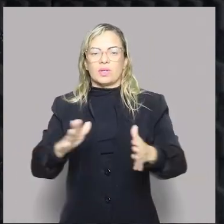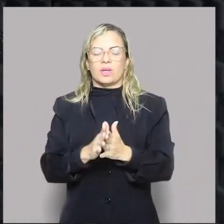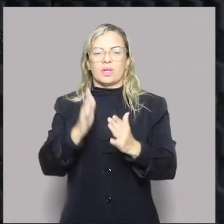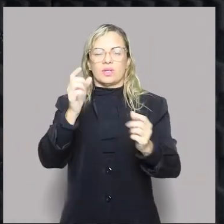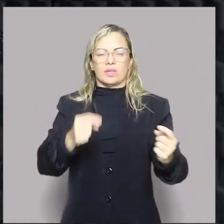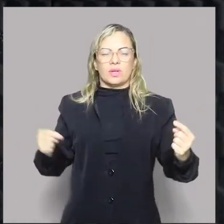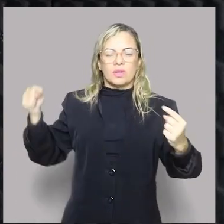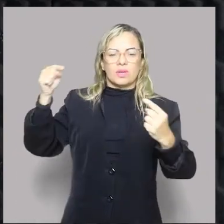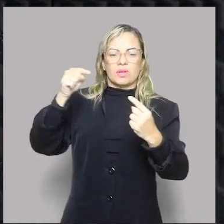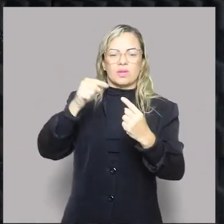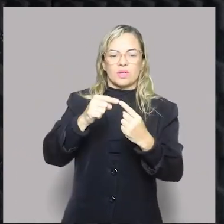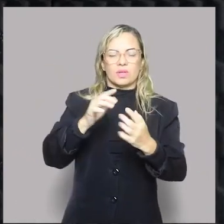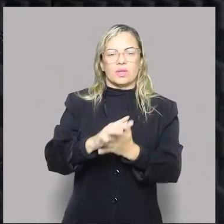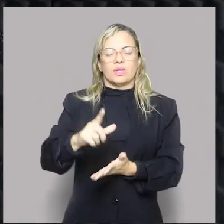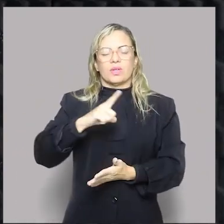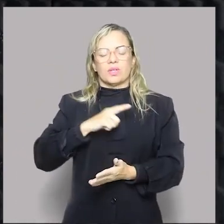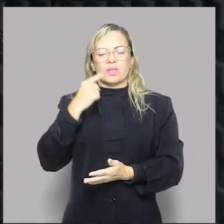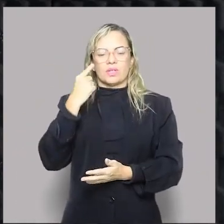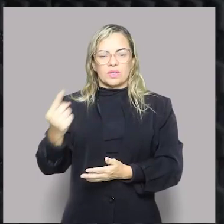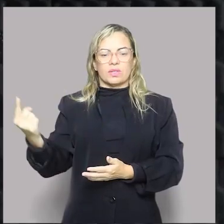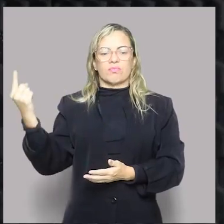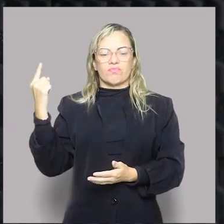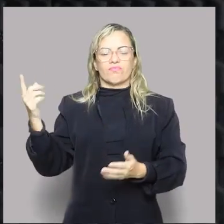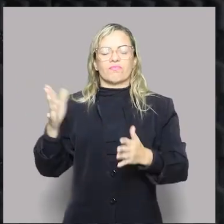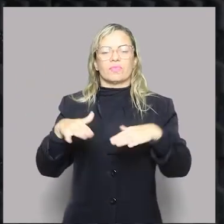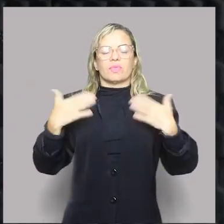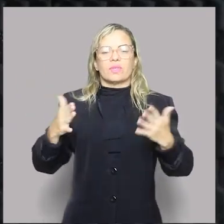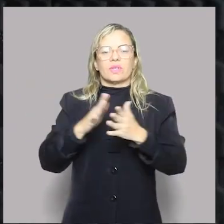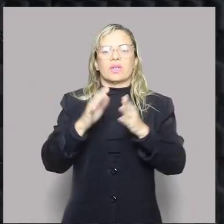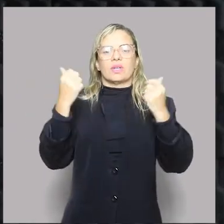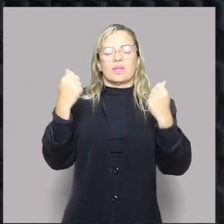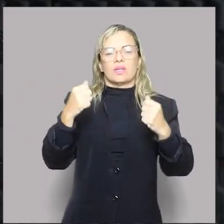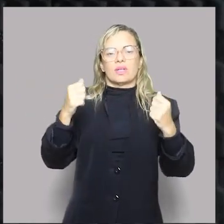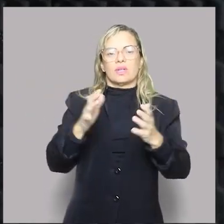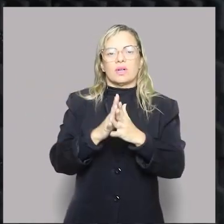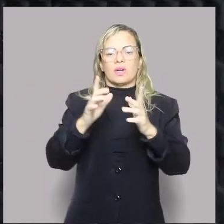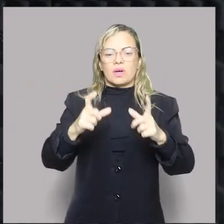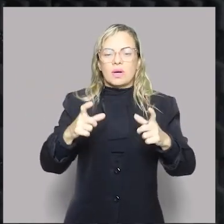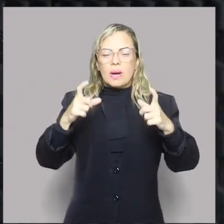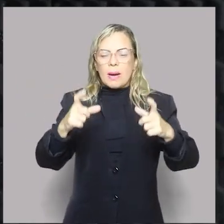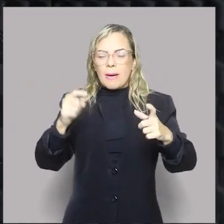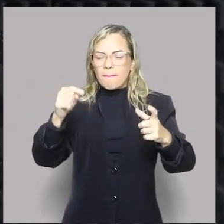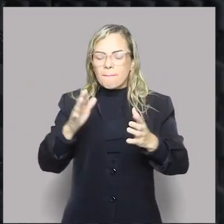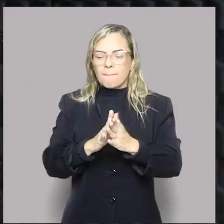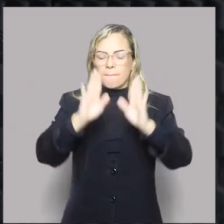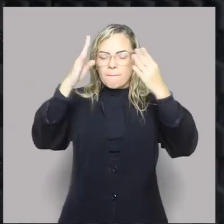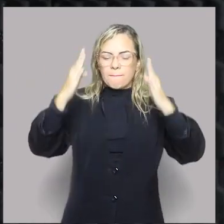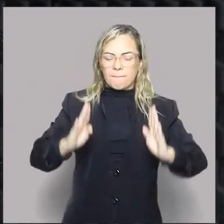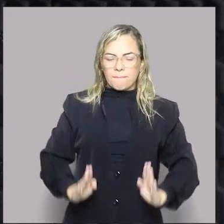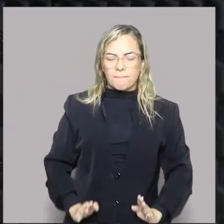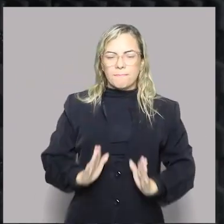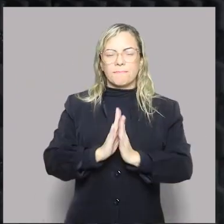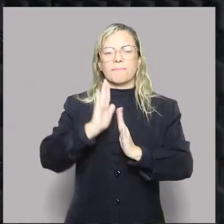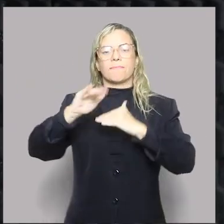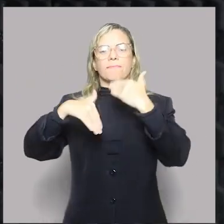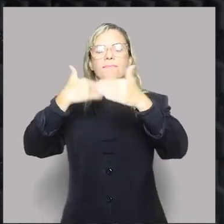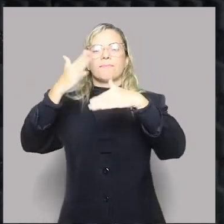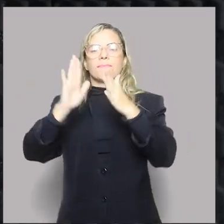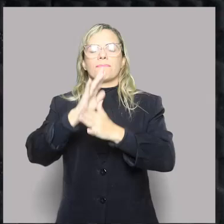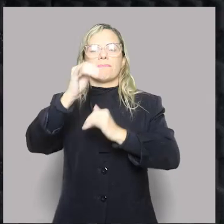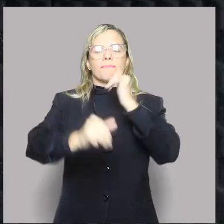para mostrar para vocês como é que se faz o desenvolvimento 1. Olha só, obstáculos para a democratização